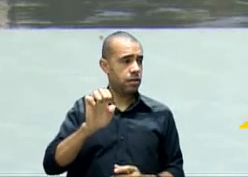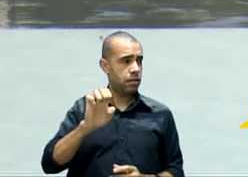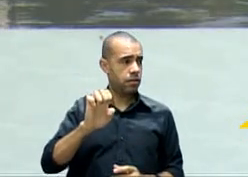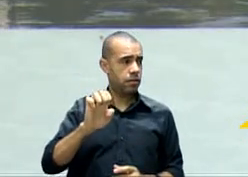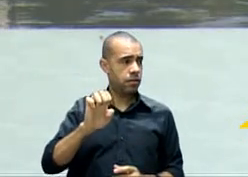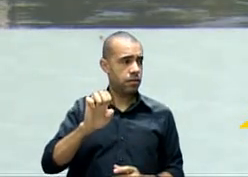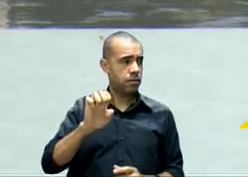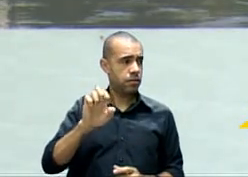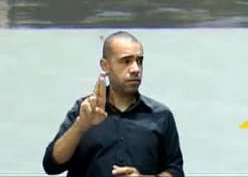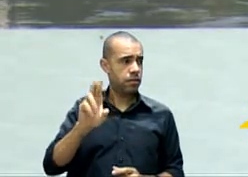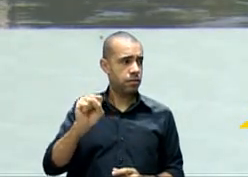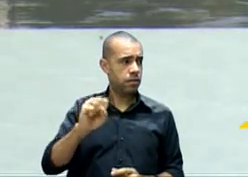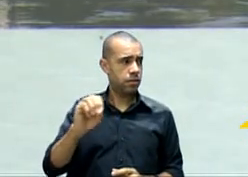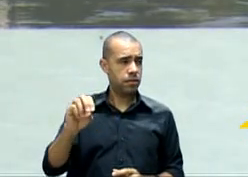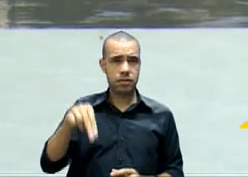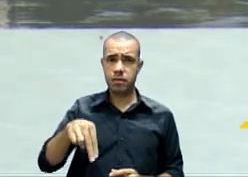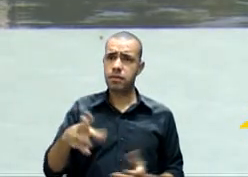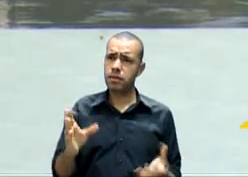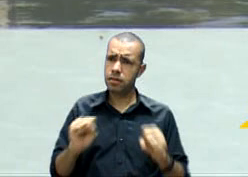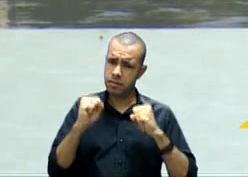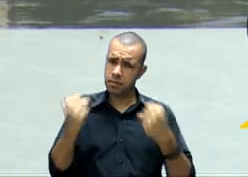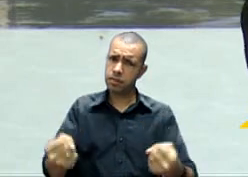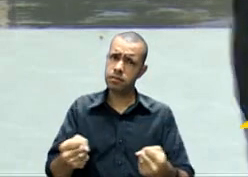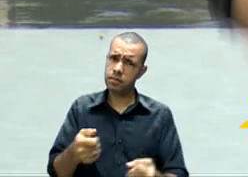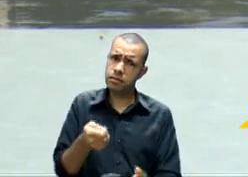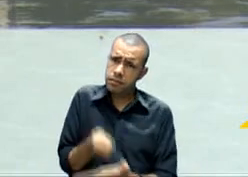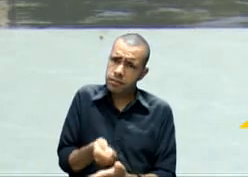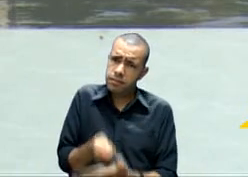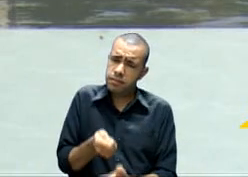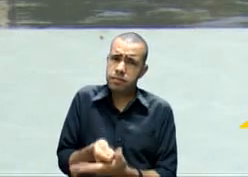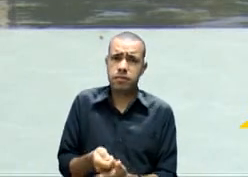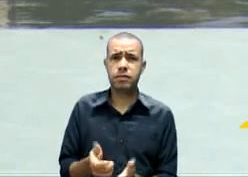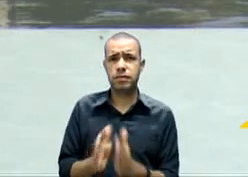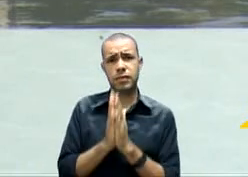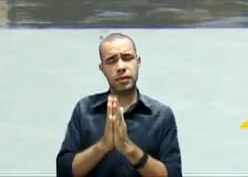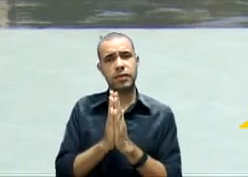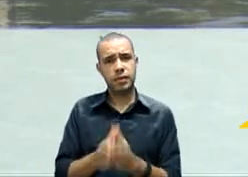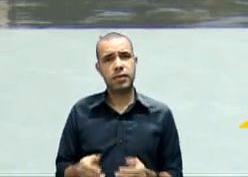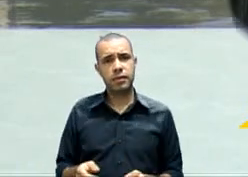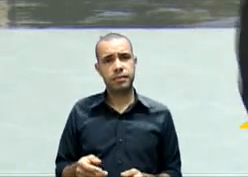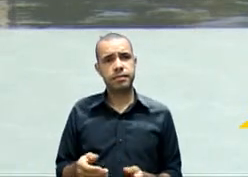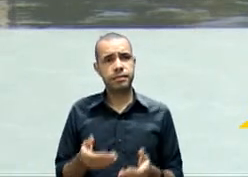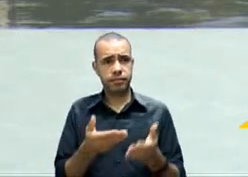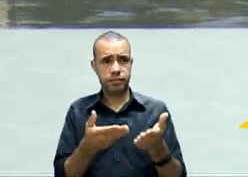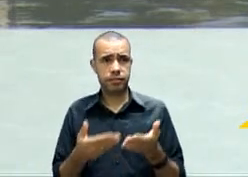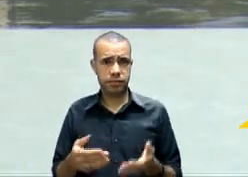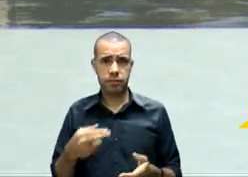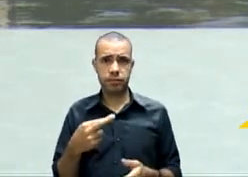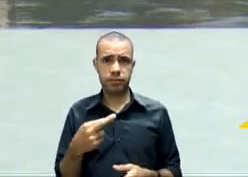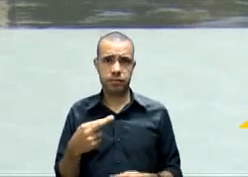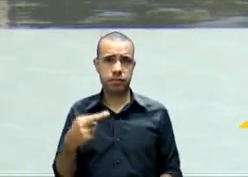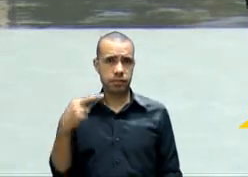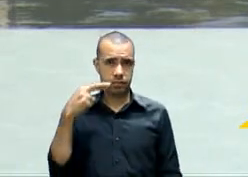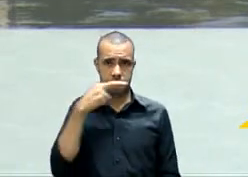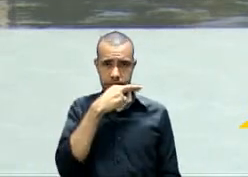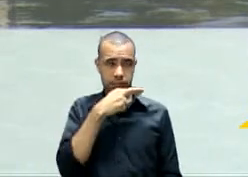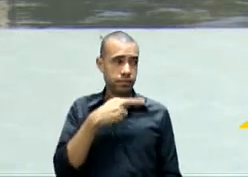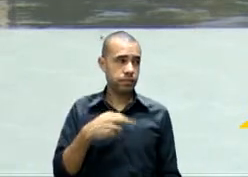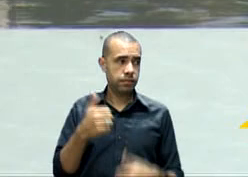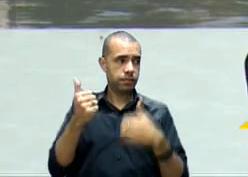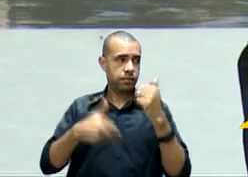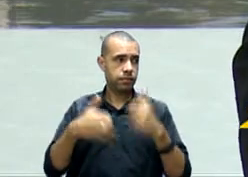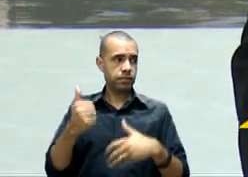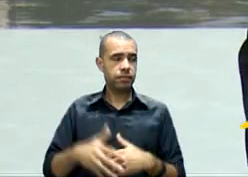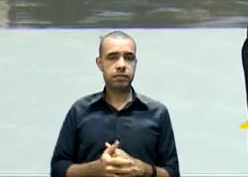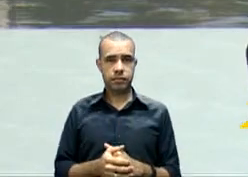empenhe para cobrar isso aí, pastor Apolo. Tá bom? Tinha dado a palavra para o vereador Manga daí? Senão ele vai brigar comigo, já